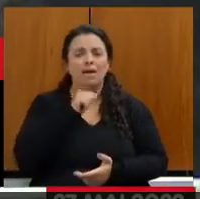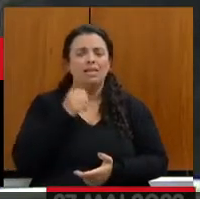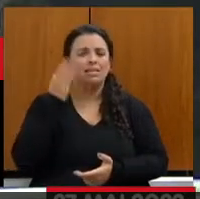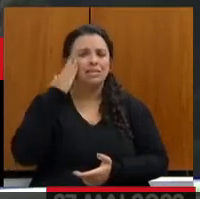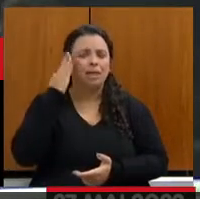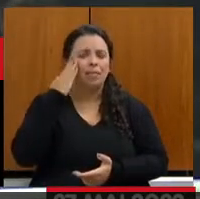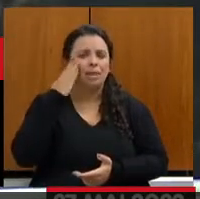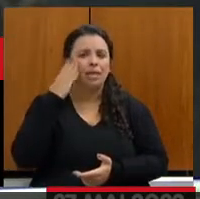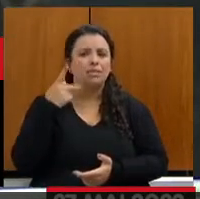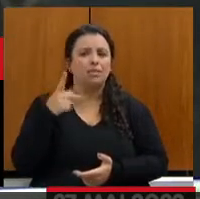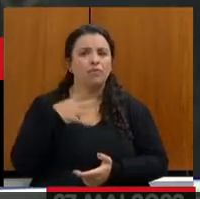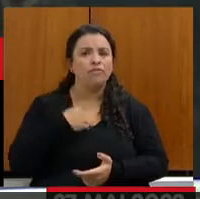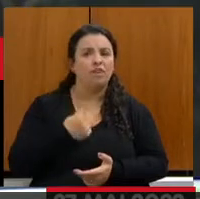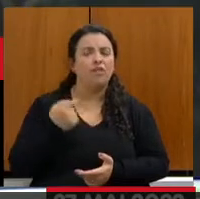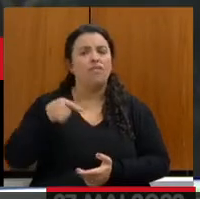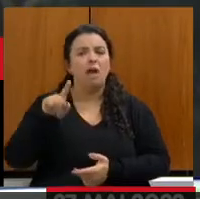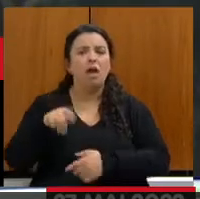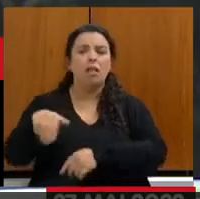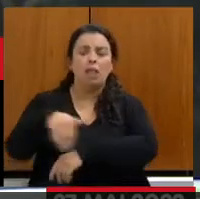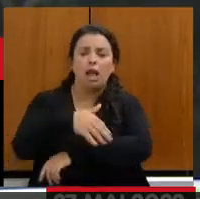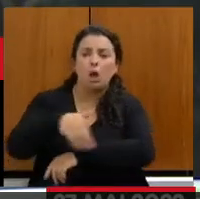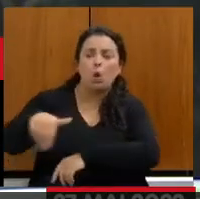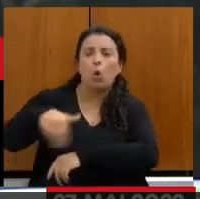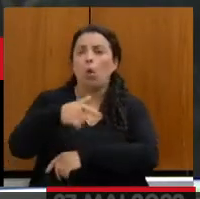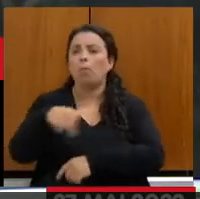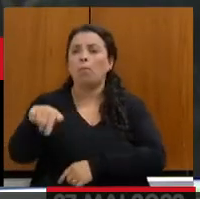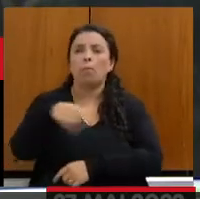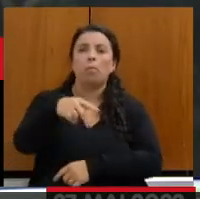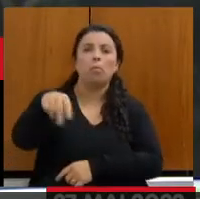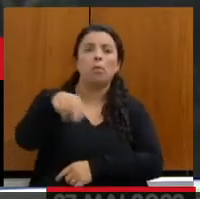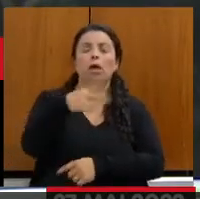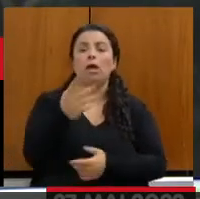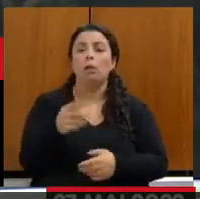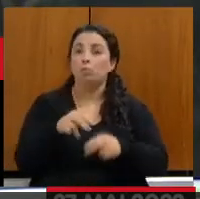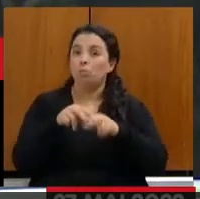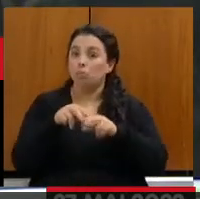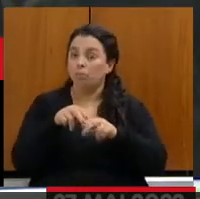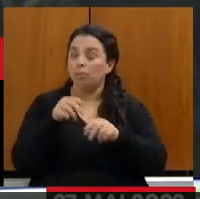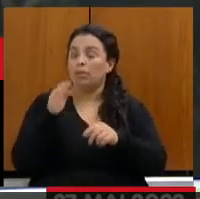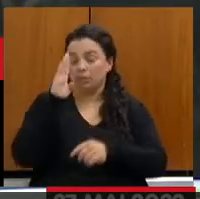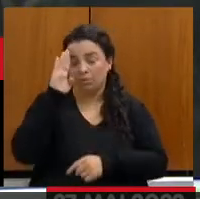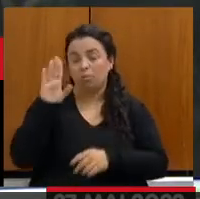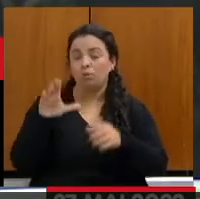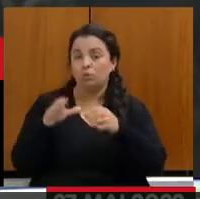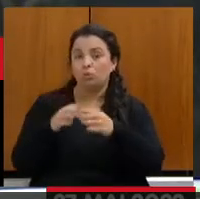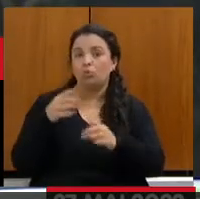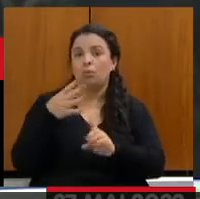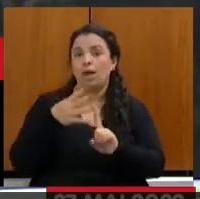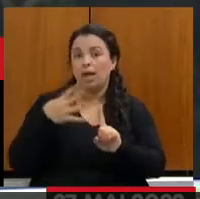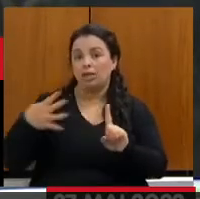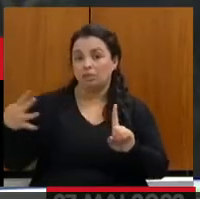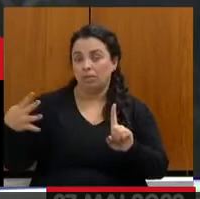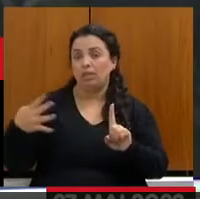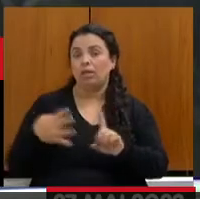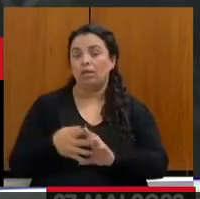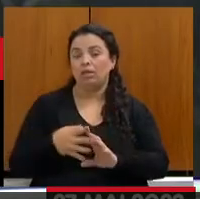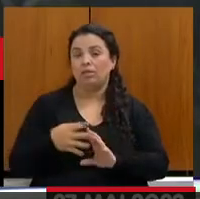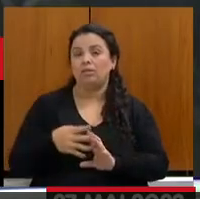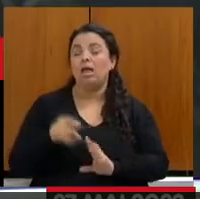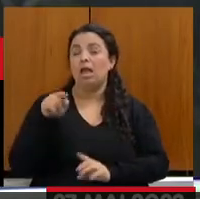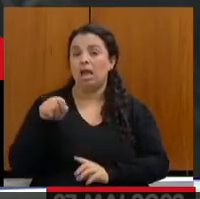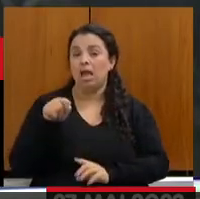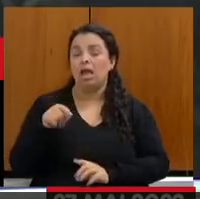filhos estão na rua principalmente se tem né são da população LGBT querem mais elas estão sujeitas